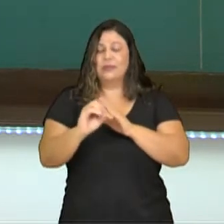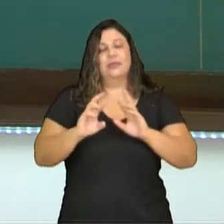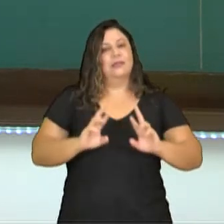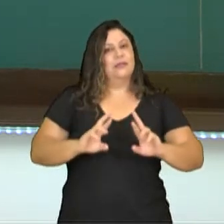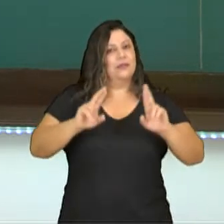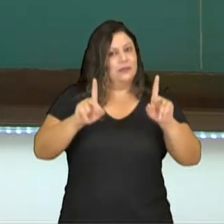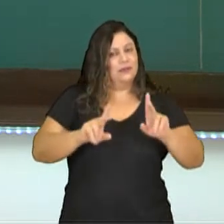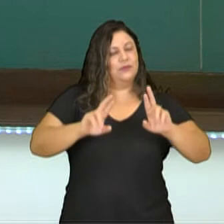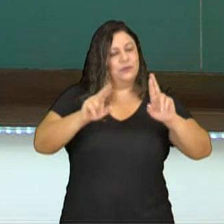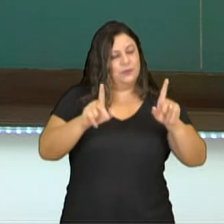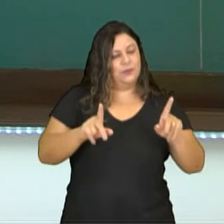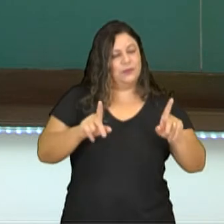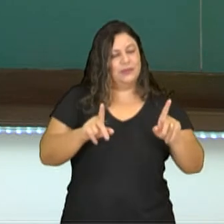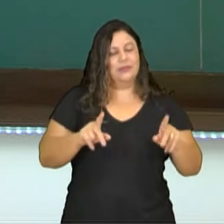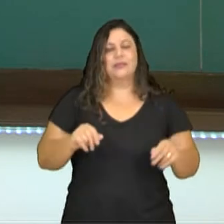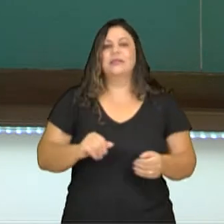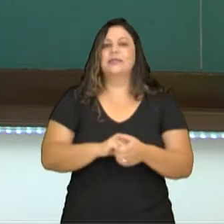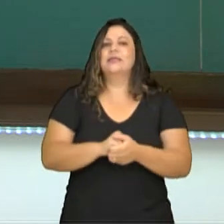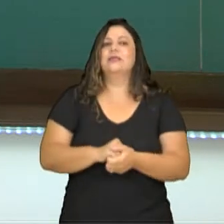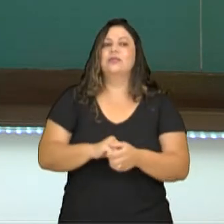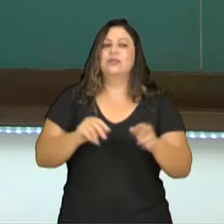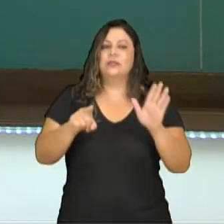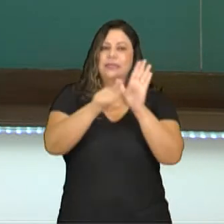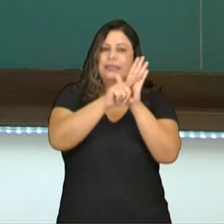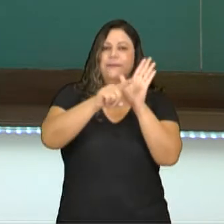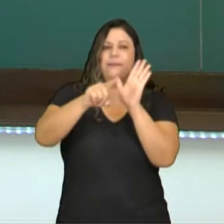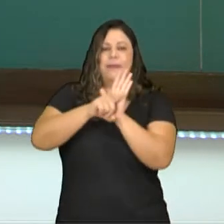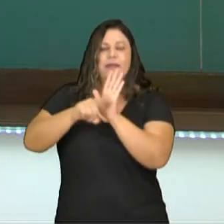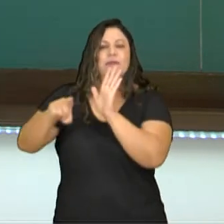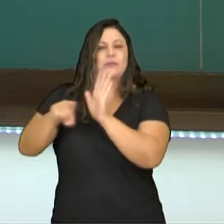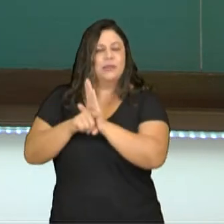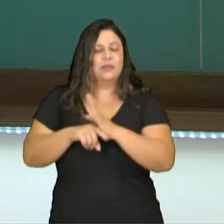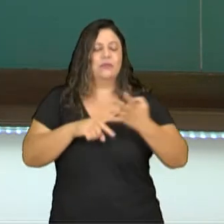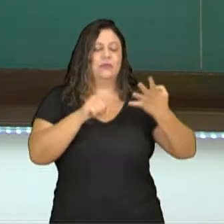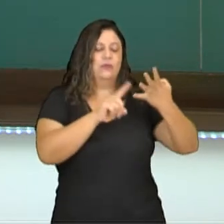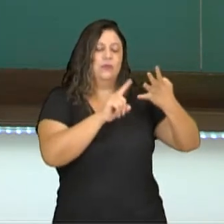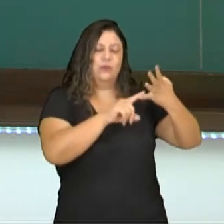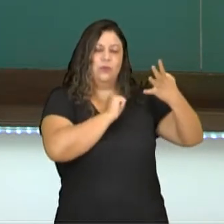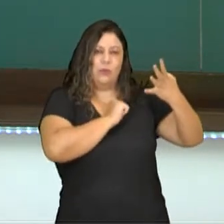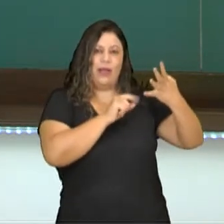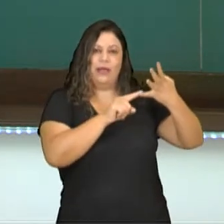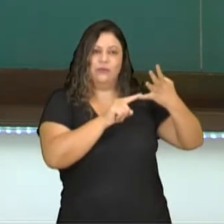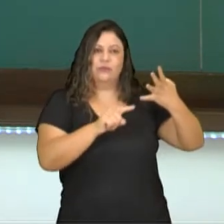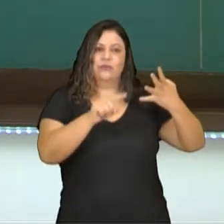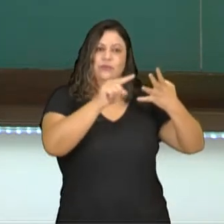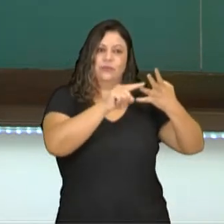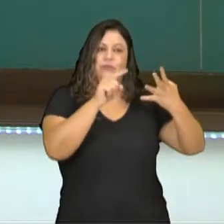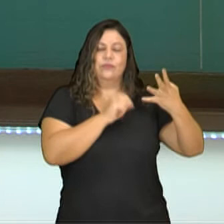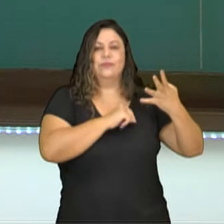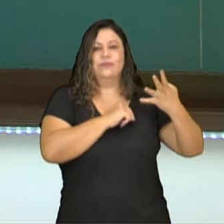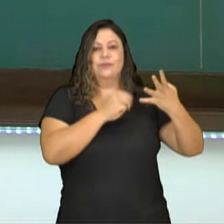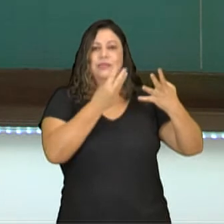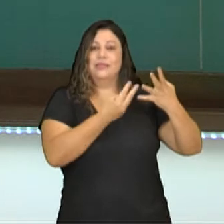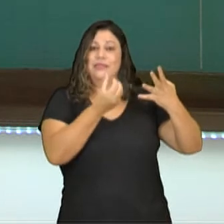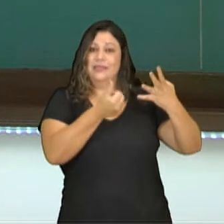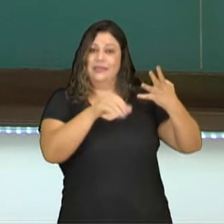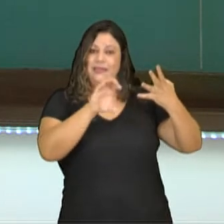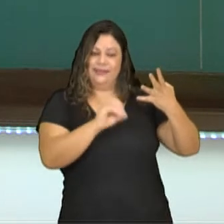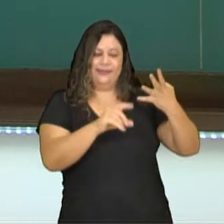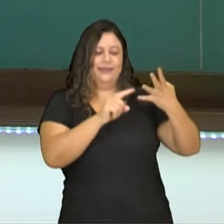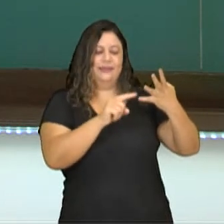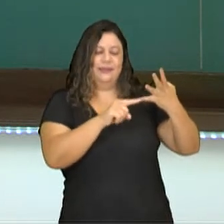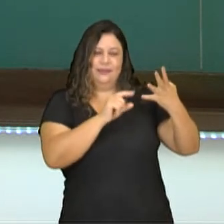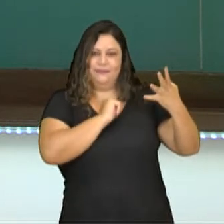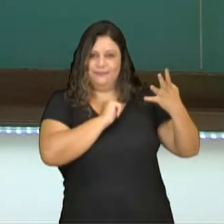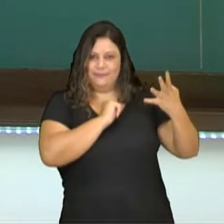com 180 graus. Lá no quarto quadrante, eu vou fazer a diferença do ângulo com o ângulo de